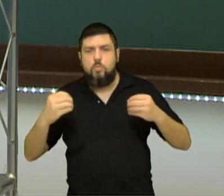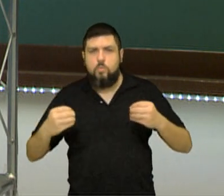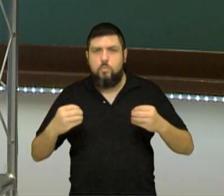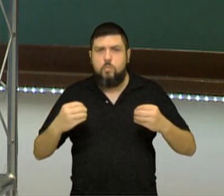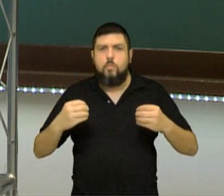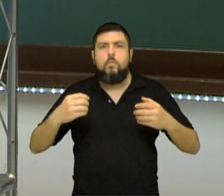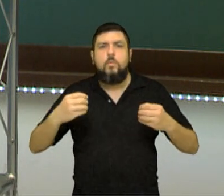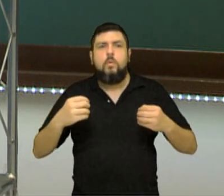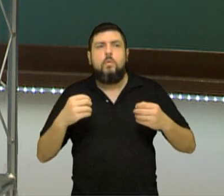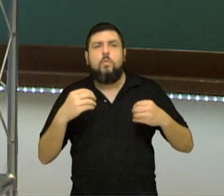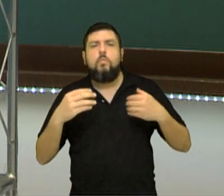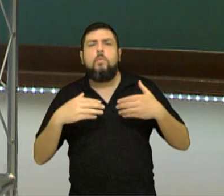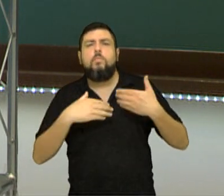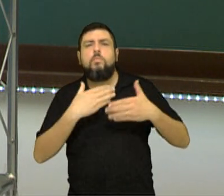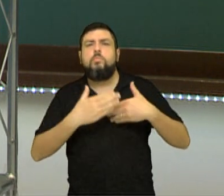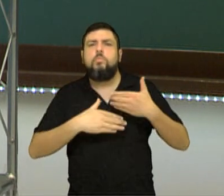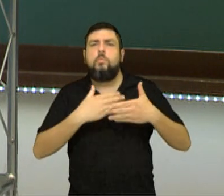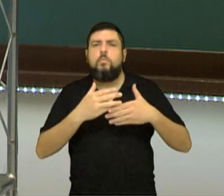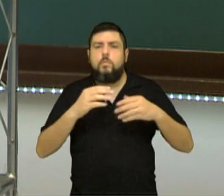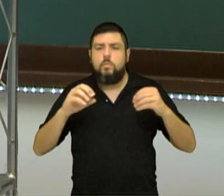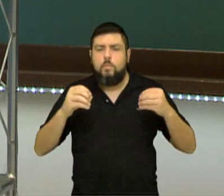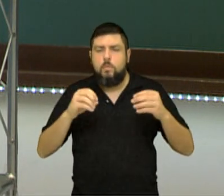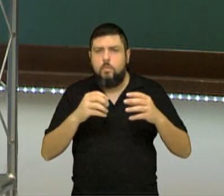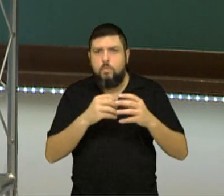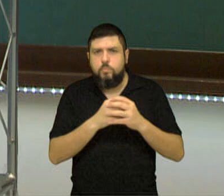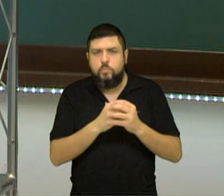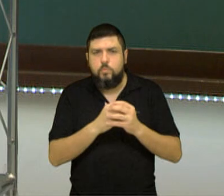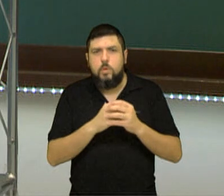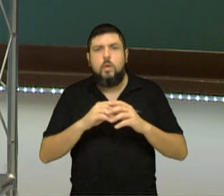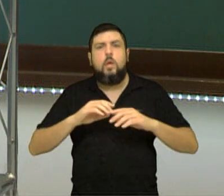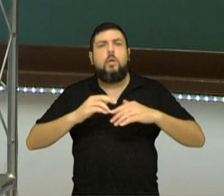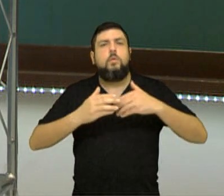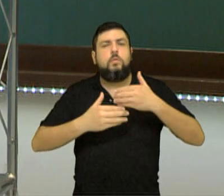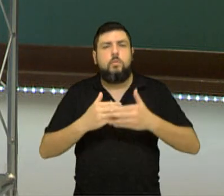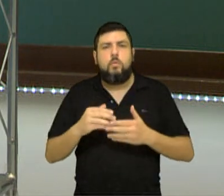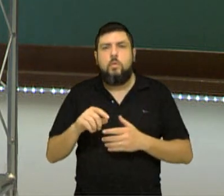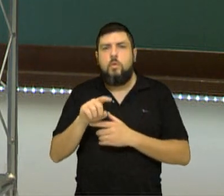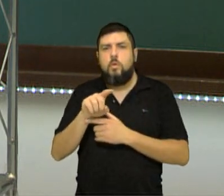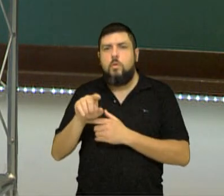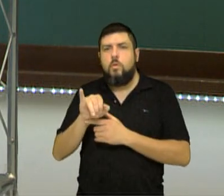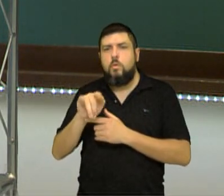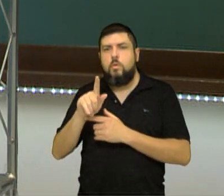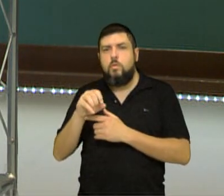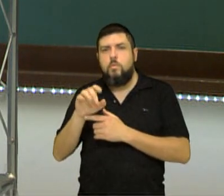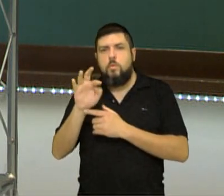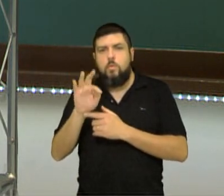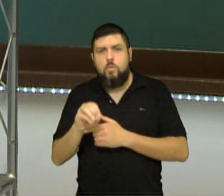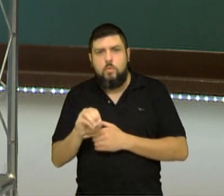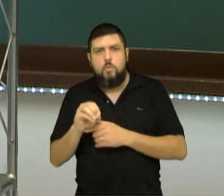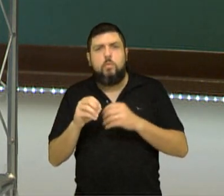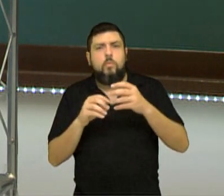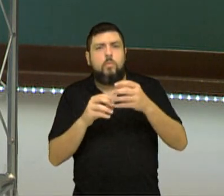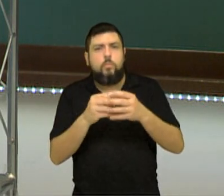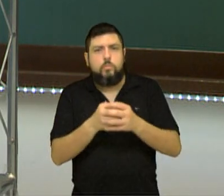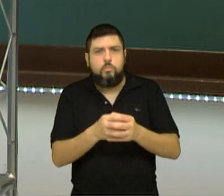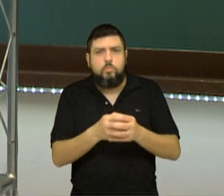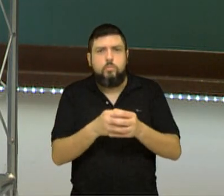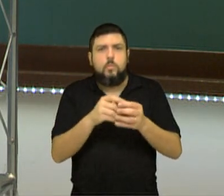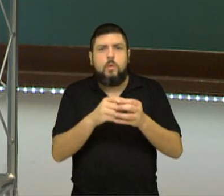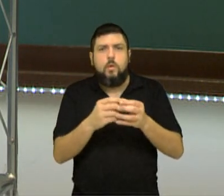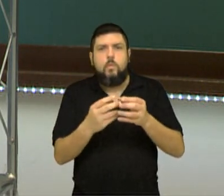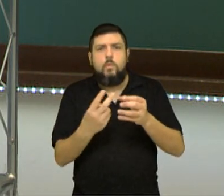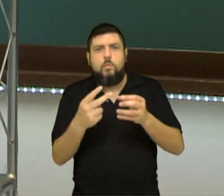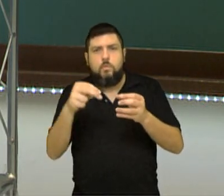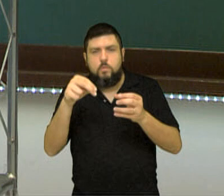pelo processo de reprodução sexuada, o zigoto formando um organismo diploide novamente que vai se desenvolver até ter novamente